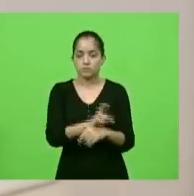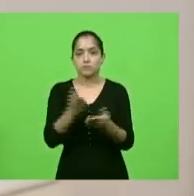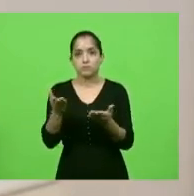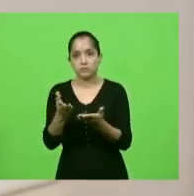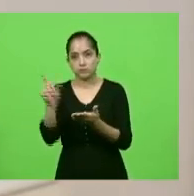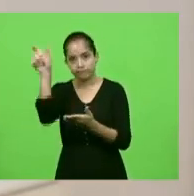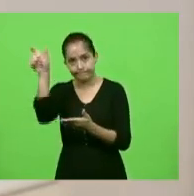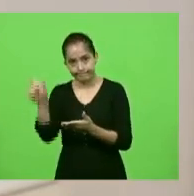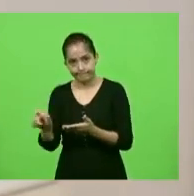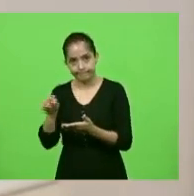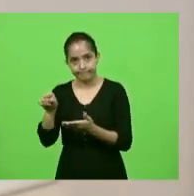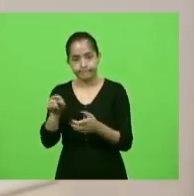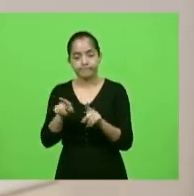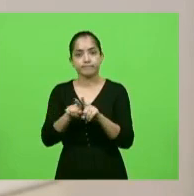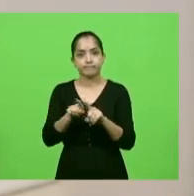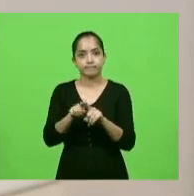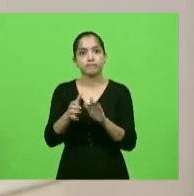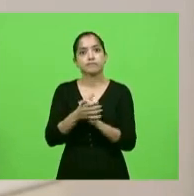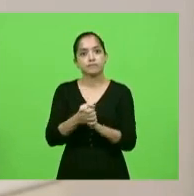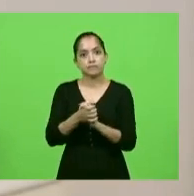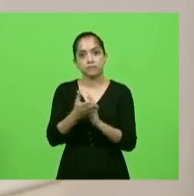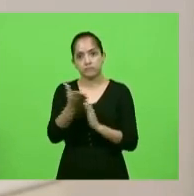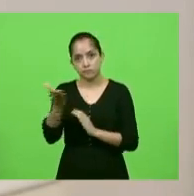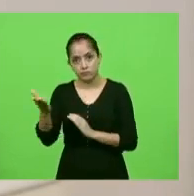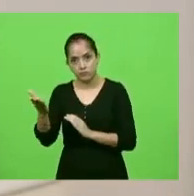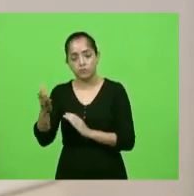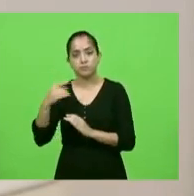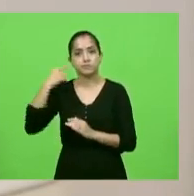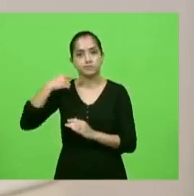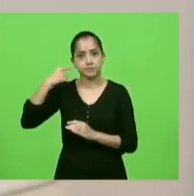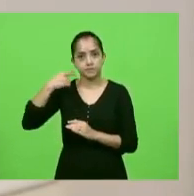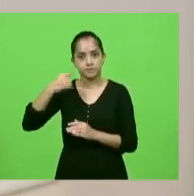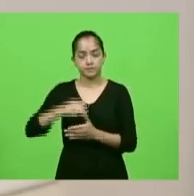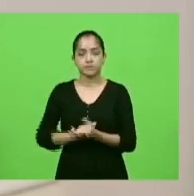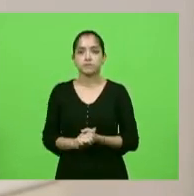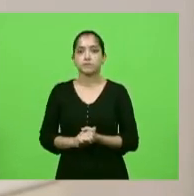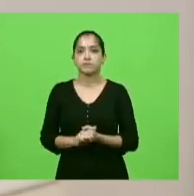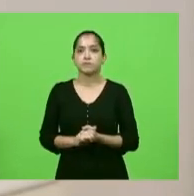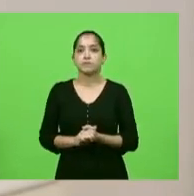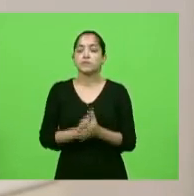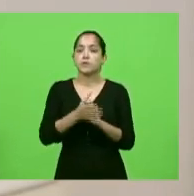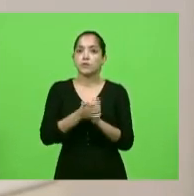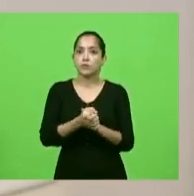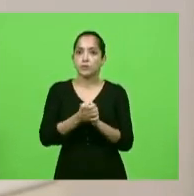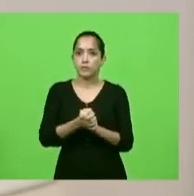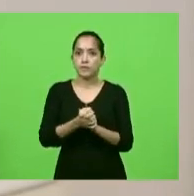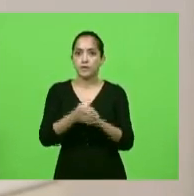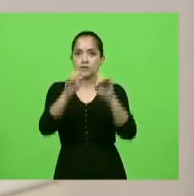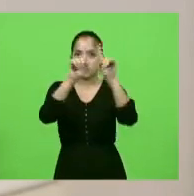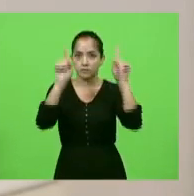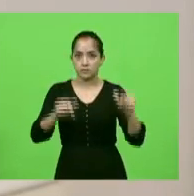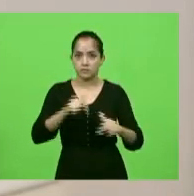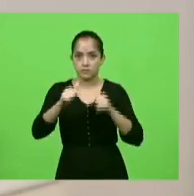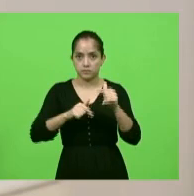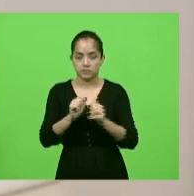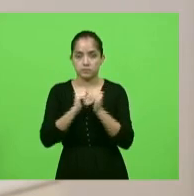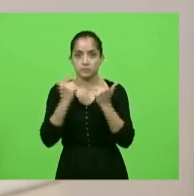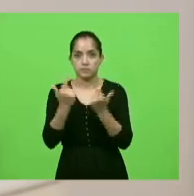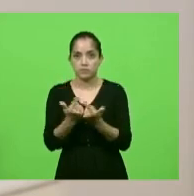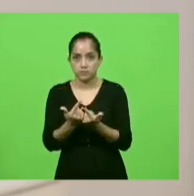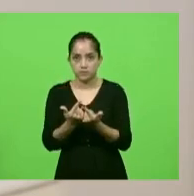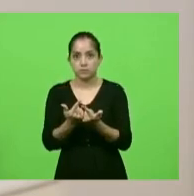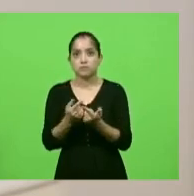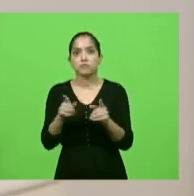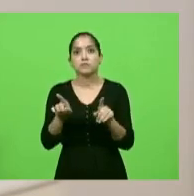representado, bem como aos seus respectivos advogados. Ainda, cumprimento os funcionários da Casa Legislativa e